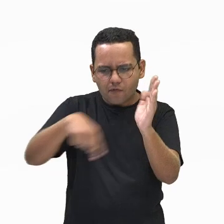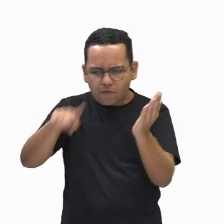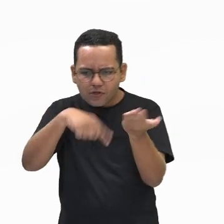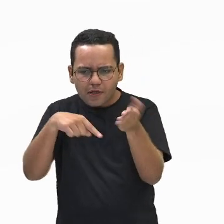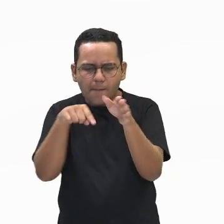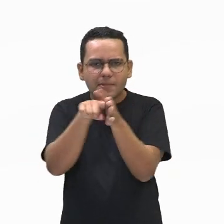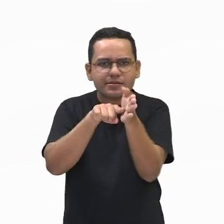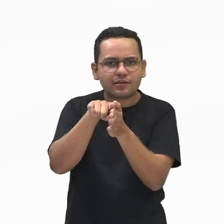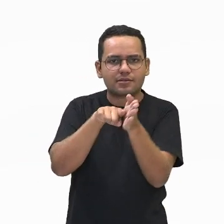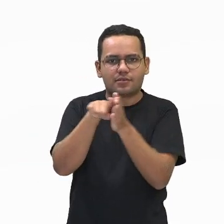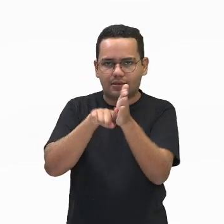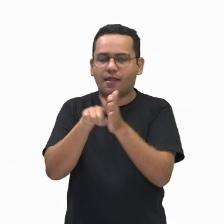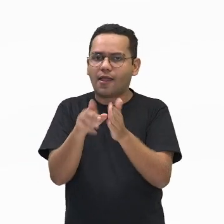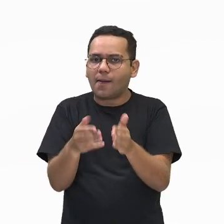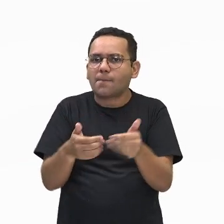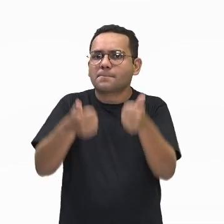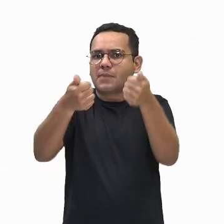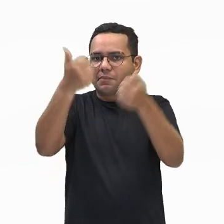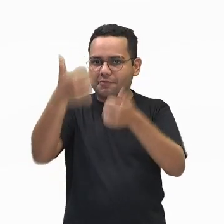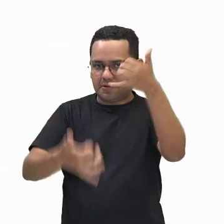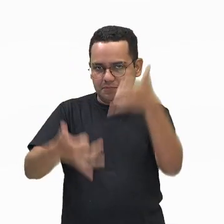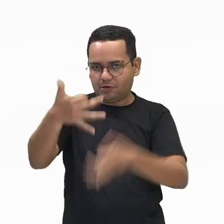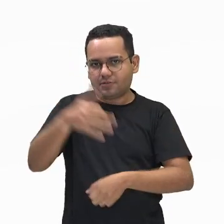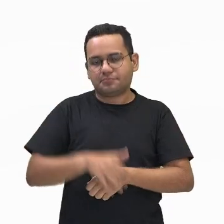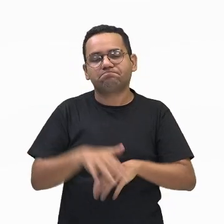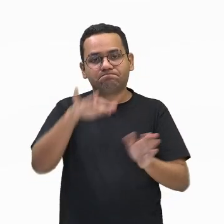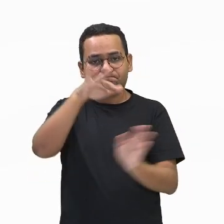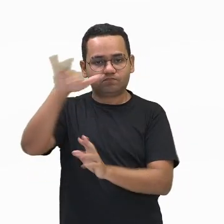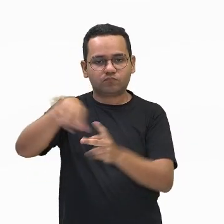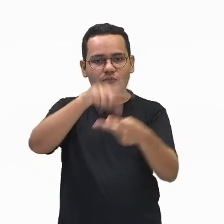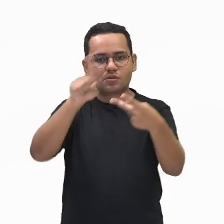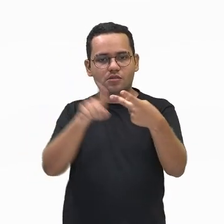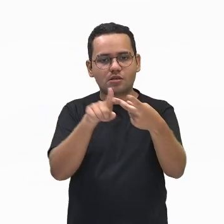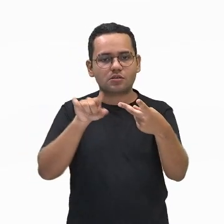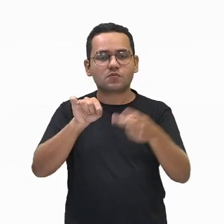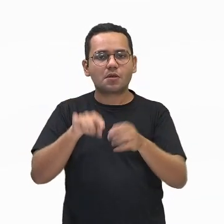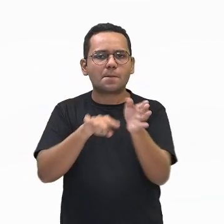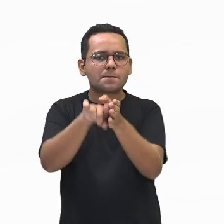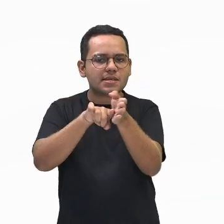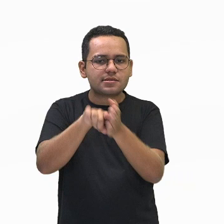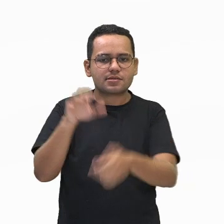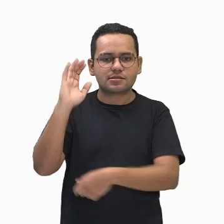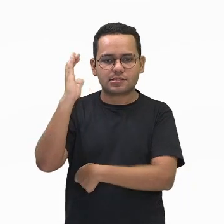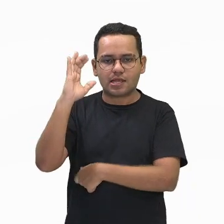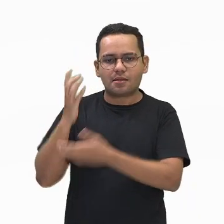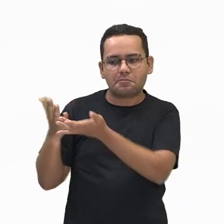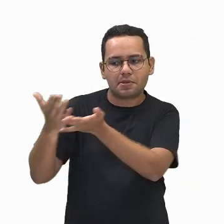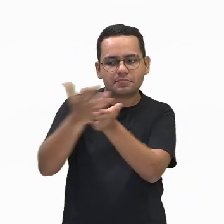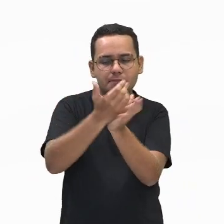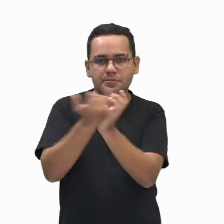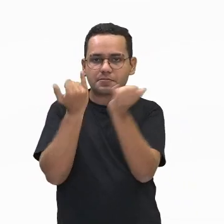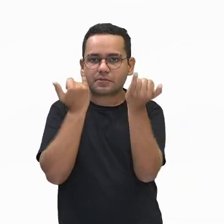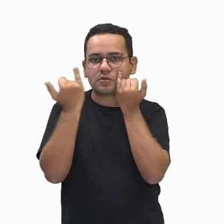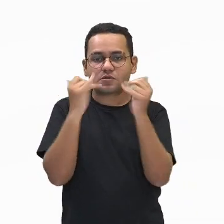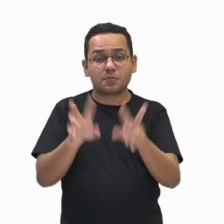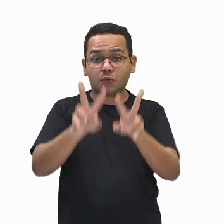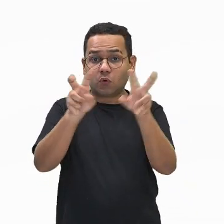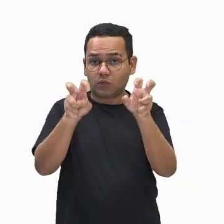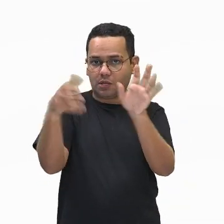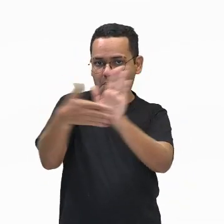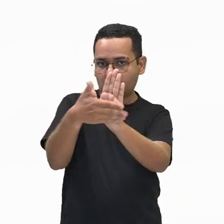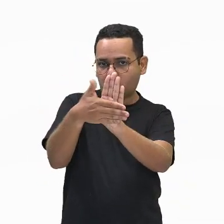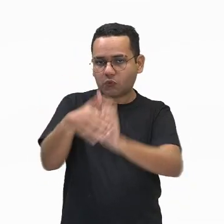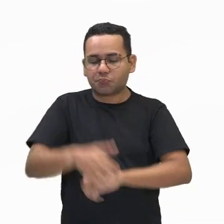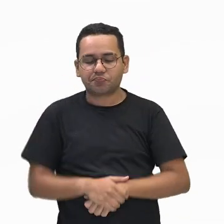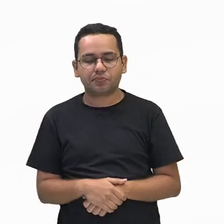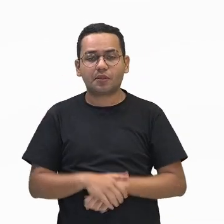A segunda etapa, será a etapa de pesquisas científicas, levantamentos de dados sobre a temática. Nessa